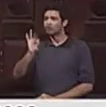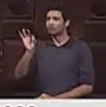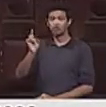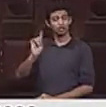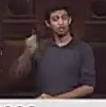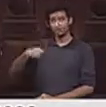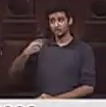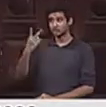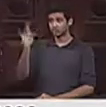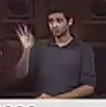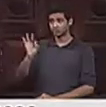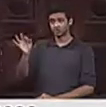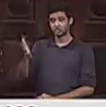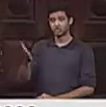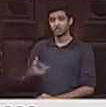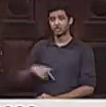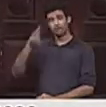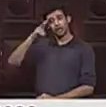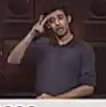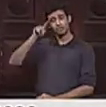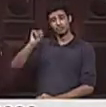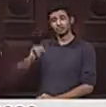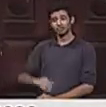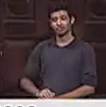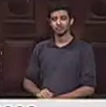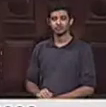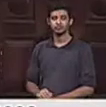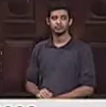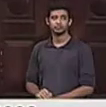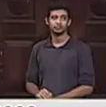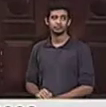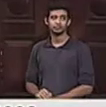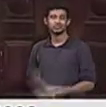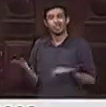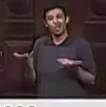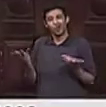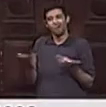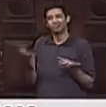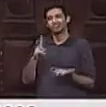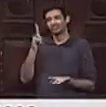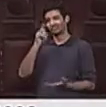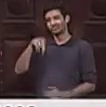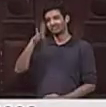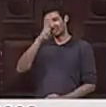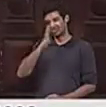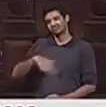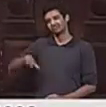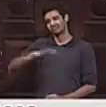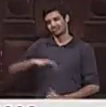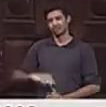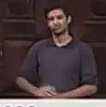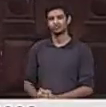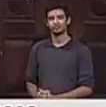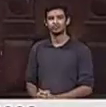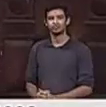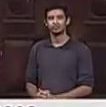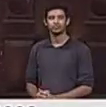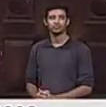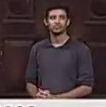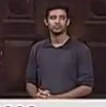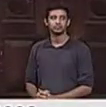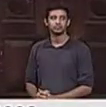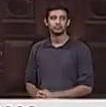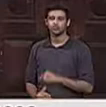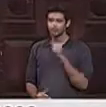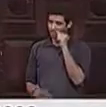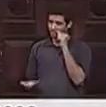manda a Constituição. Eu lembrei, infelizmente, que vivemos tempos sombrios no Brasil. Tempos sombrios, Tempos em que o